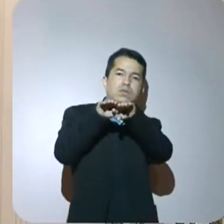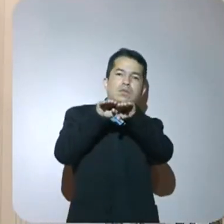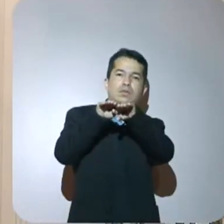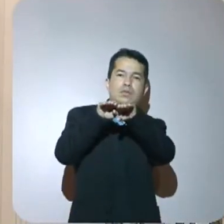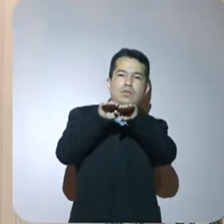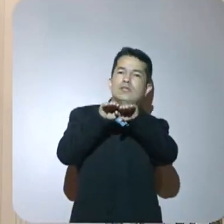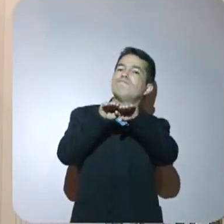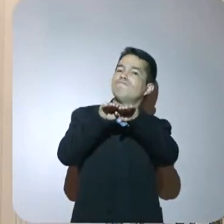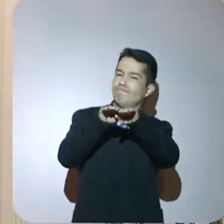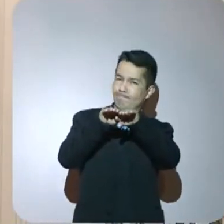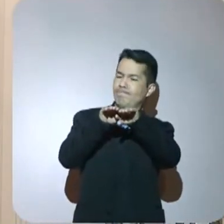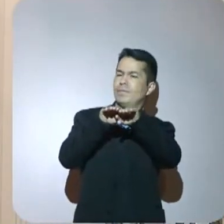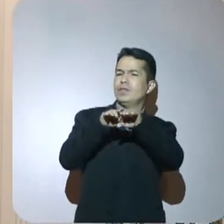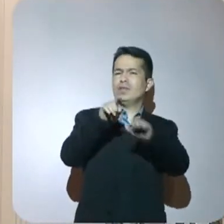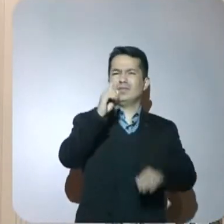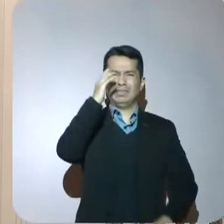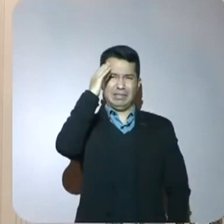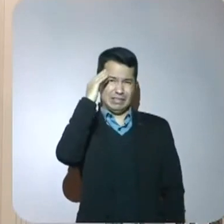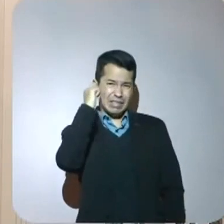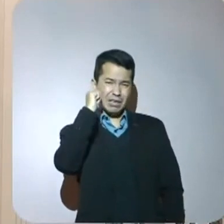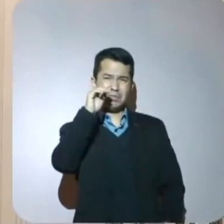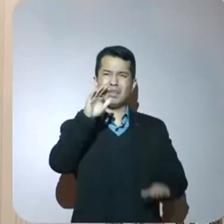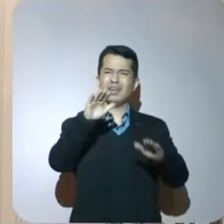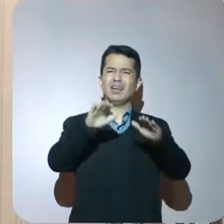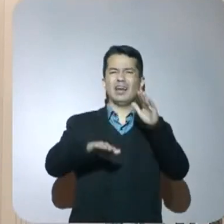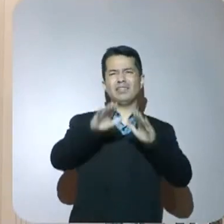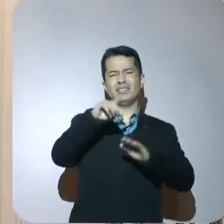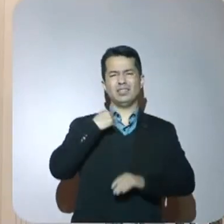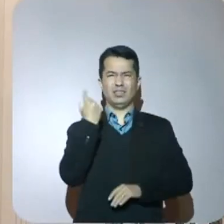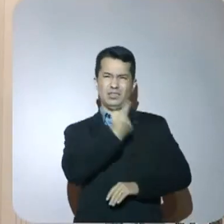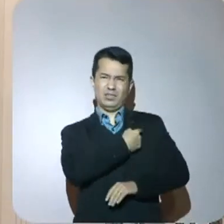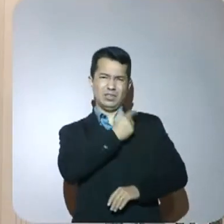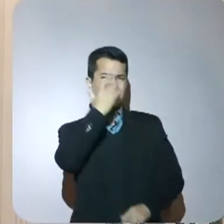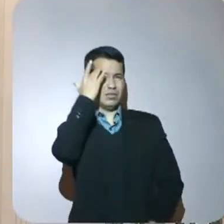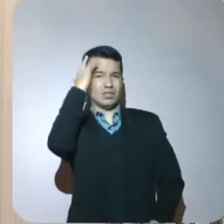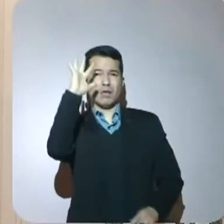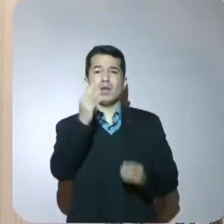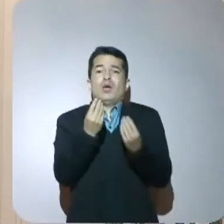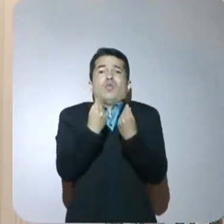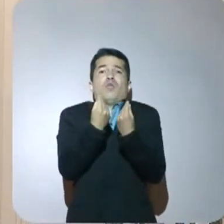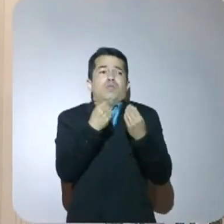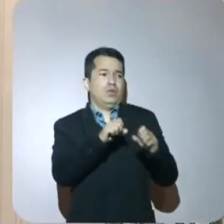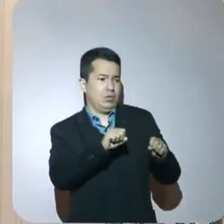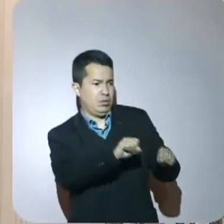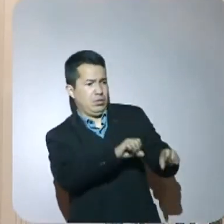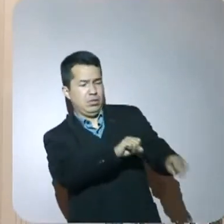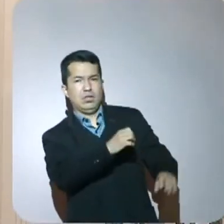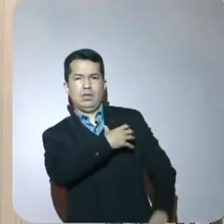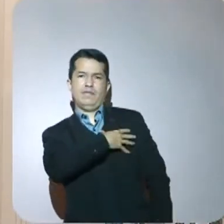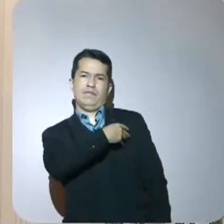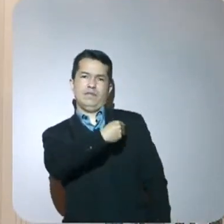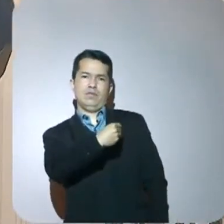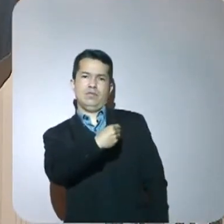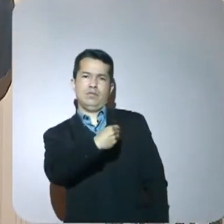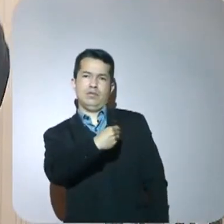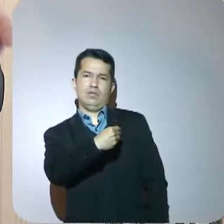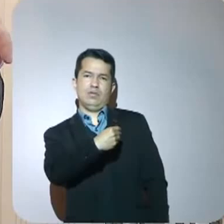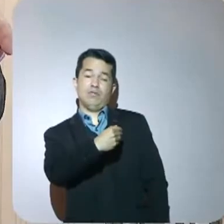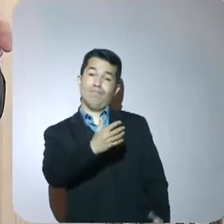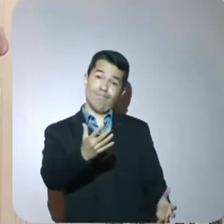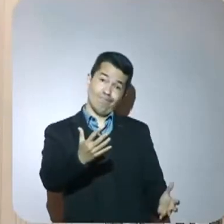fé, porque a nossa fé não pode ser transmitida apenas como uma prática religiosa, ela tem que ser transmitida como